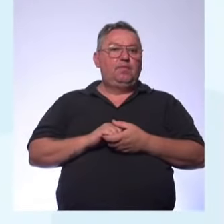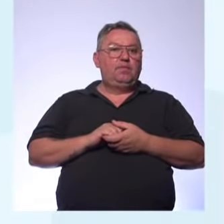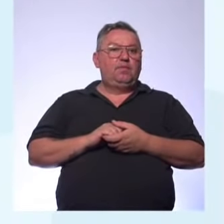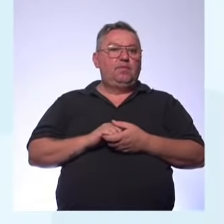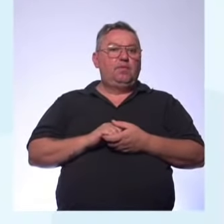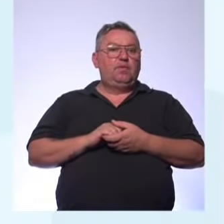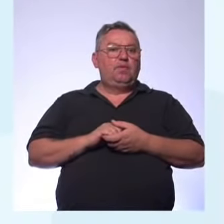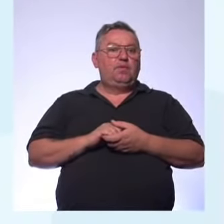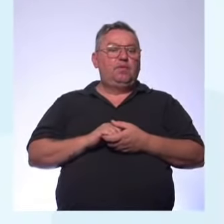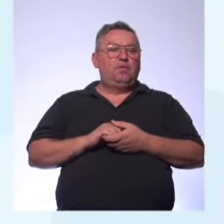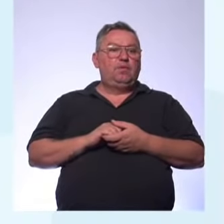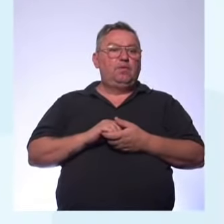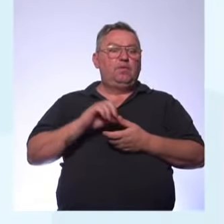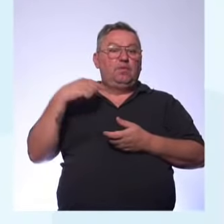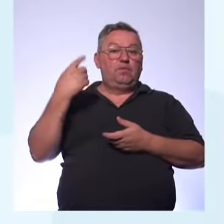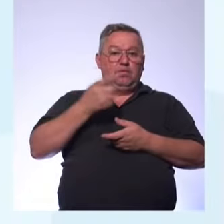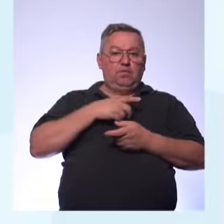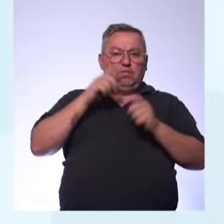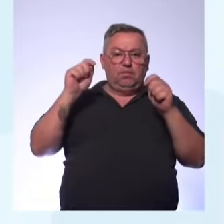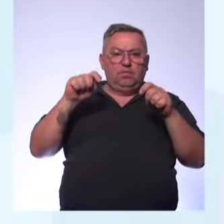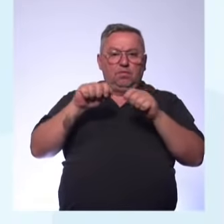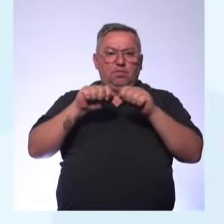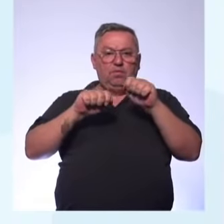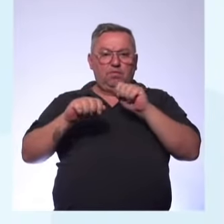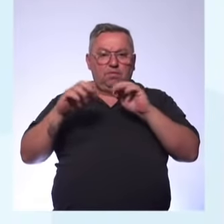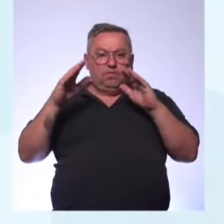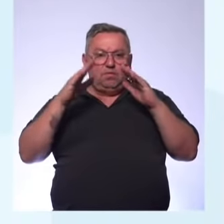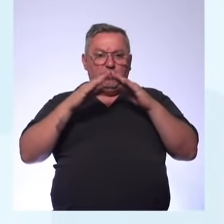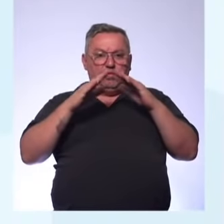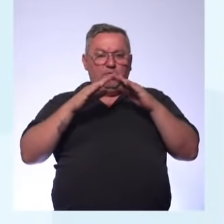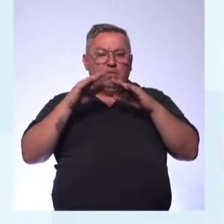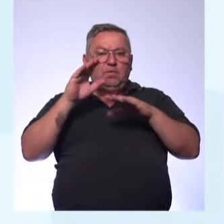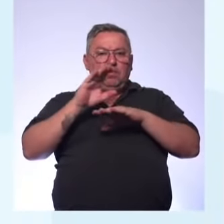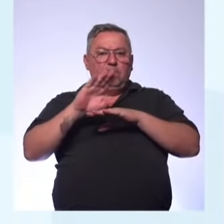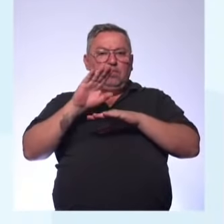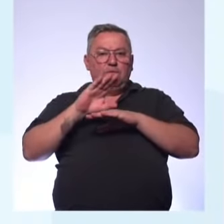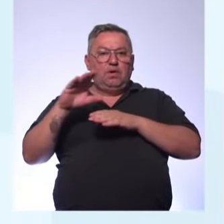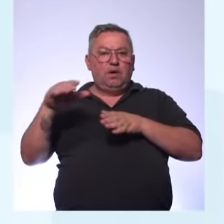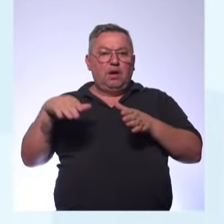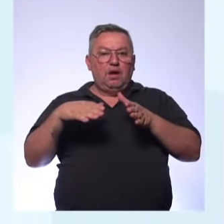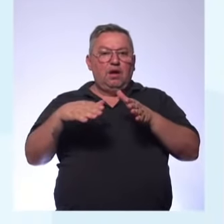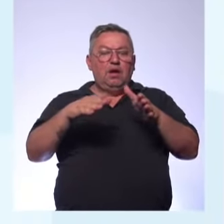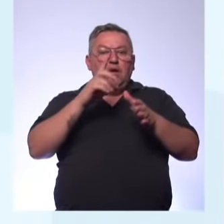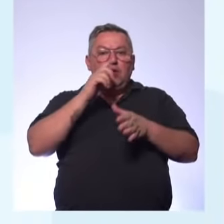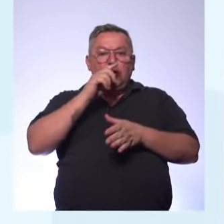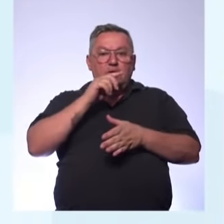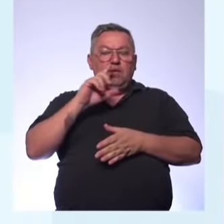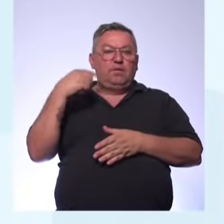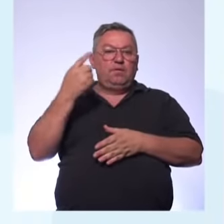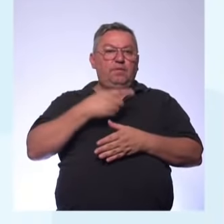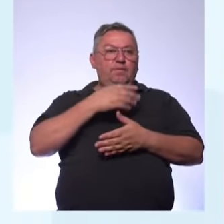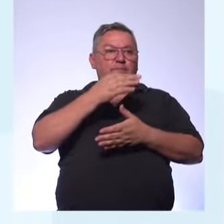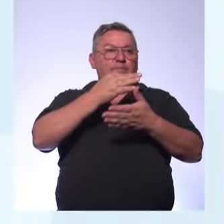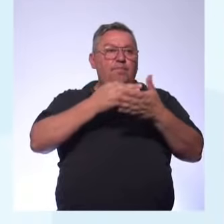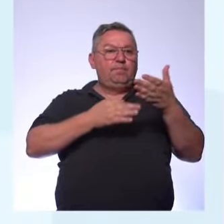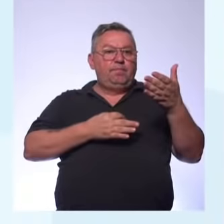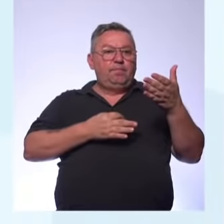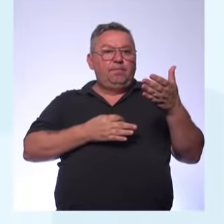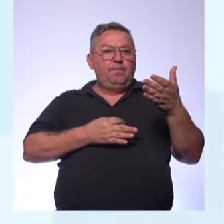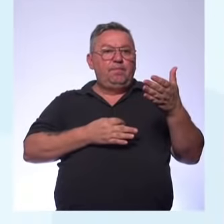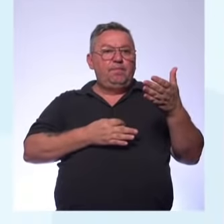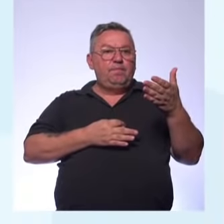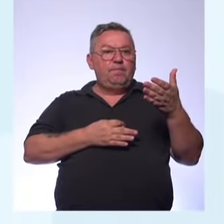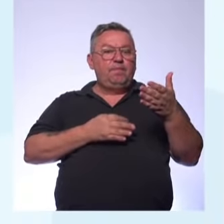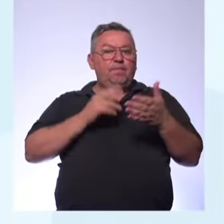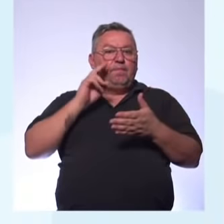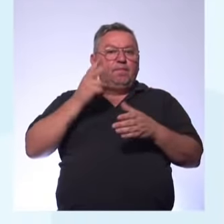over courses of water? Nós podemos construir casas nos cursos de água? Então, nós vamos para o texto, tá? Você vai procurar